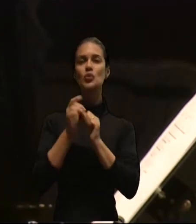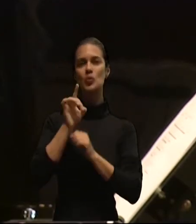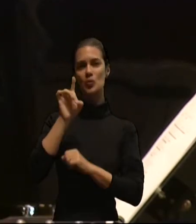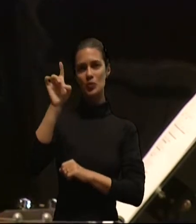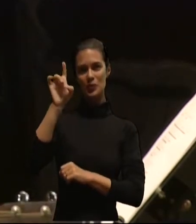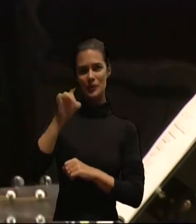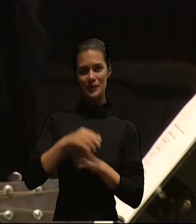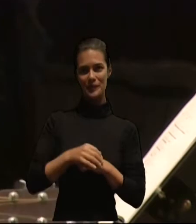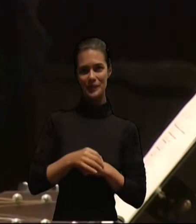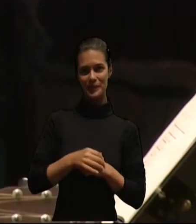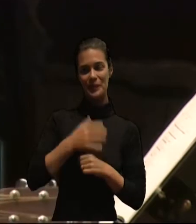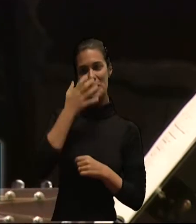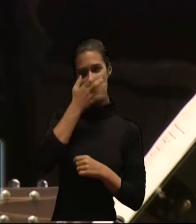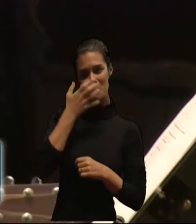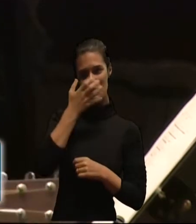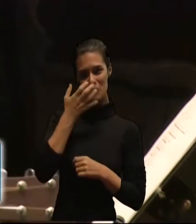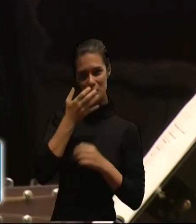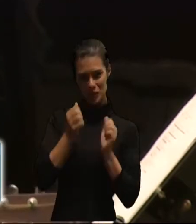Abba Pai.